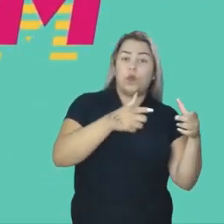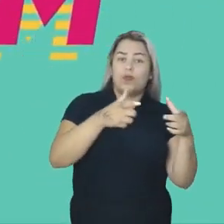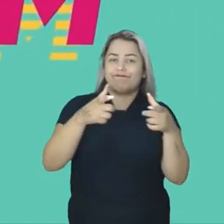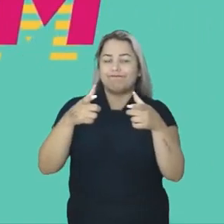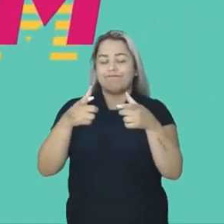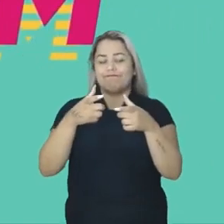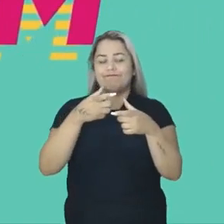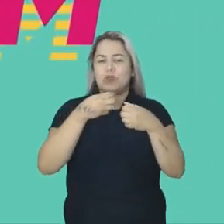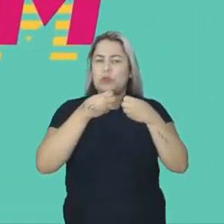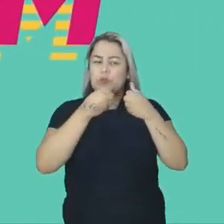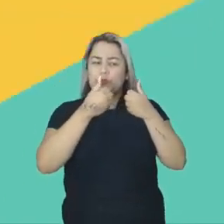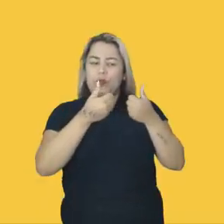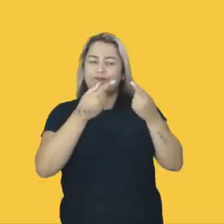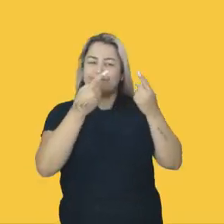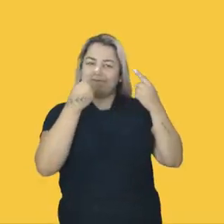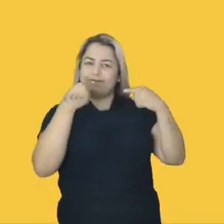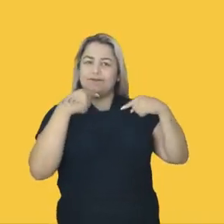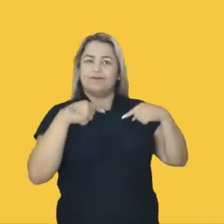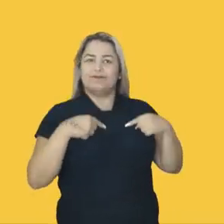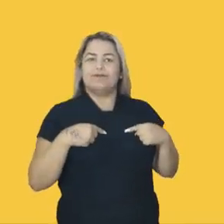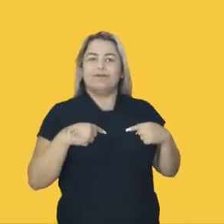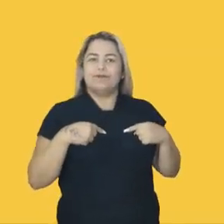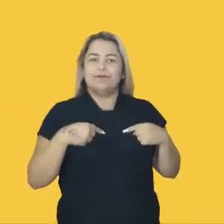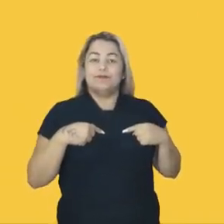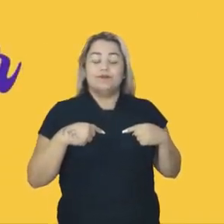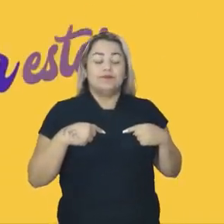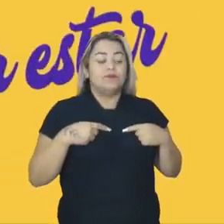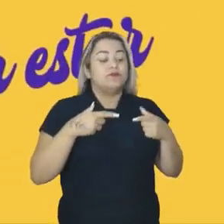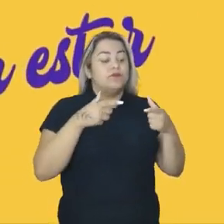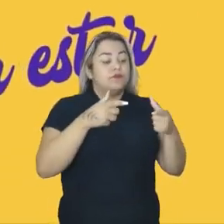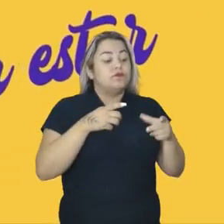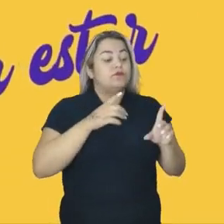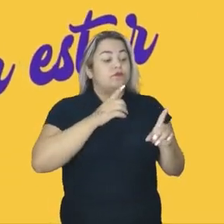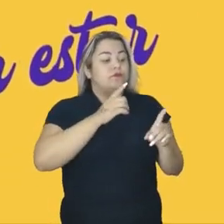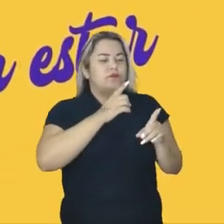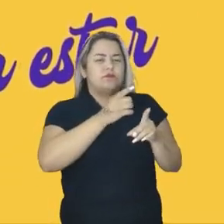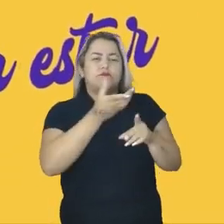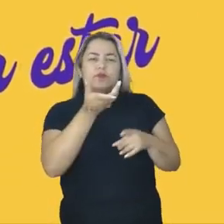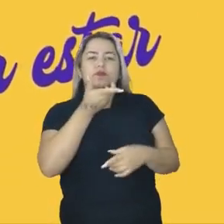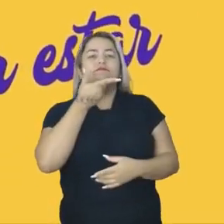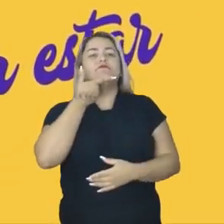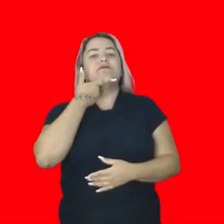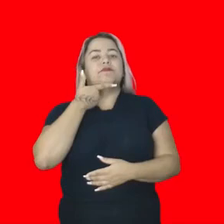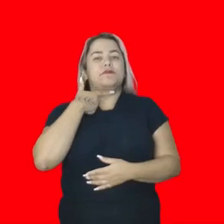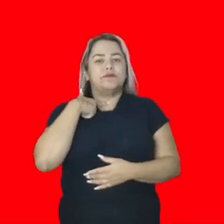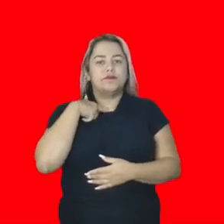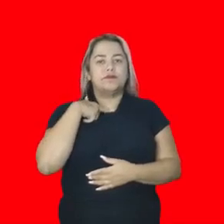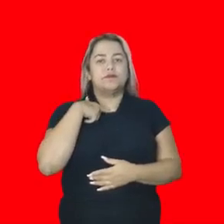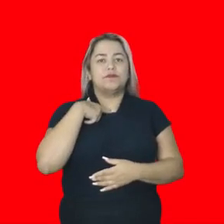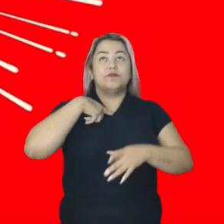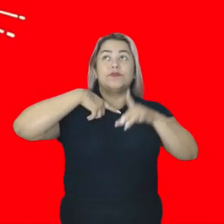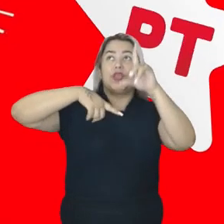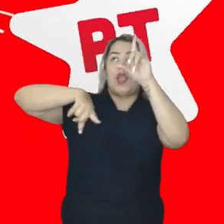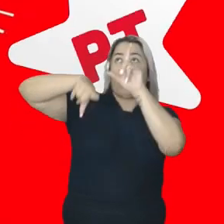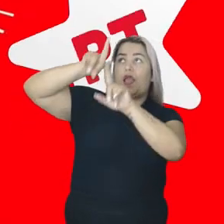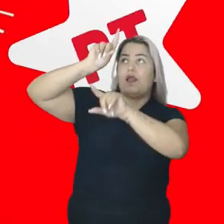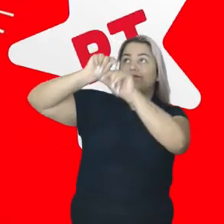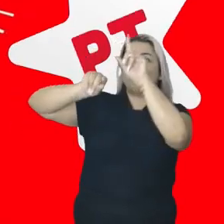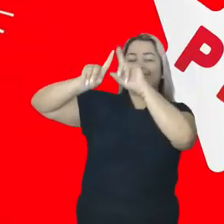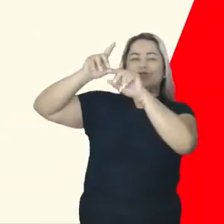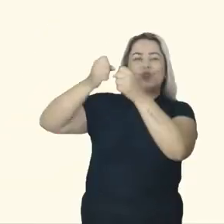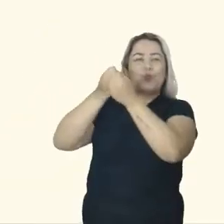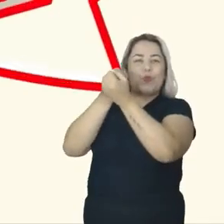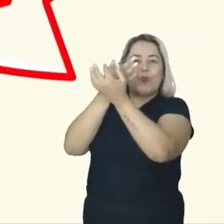lugar que é bom pra mim, é onde eu quiser estar. A estrela ainda